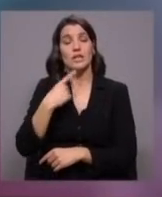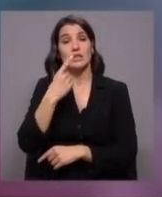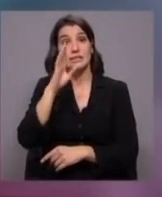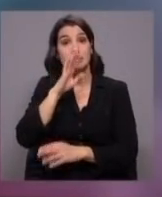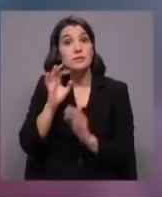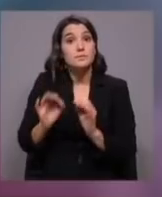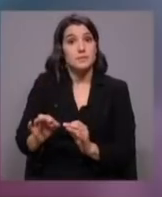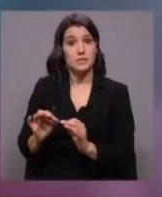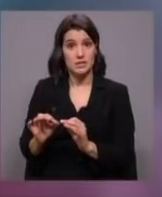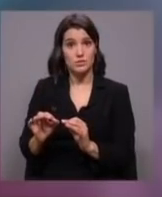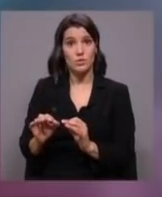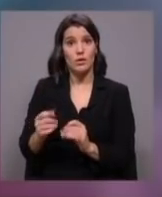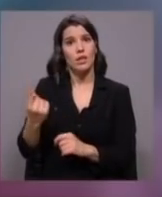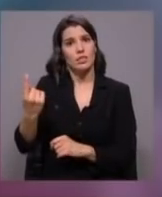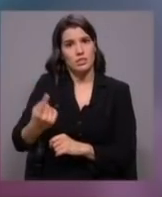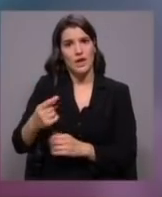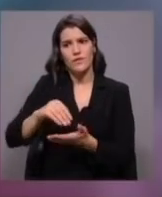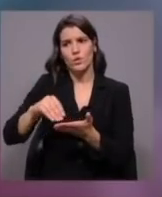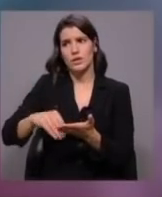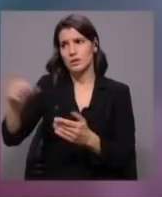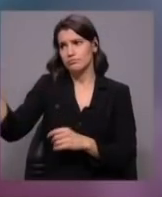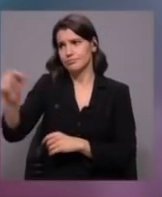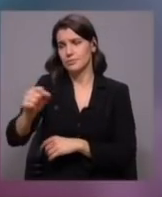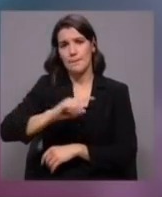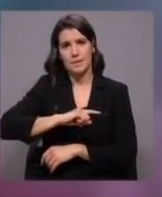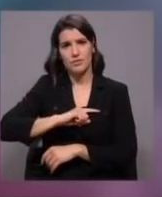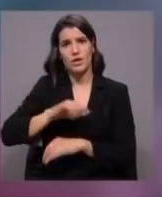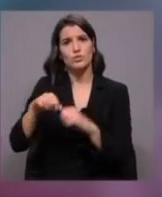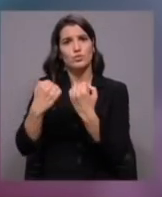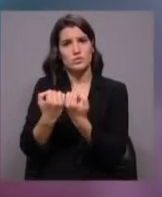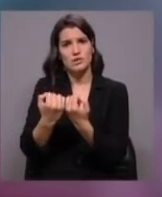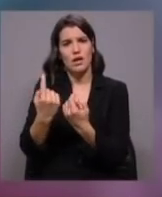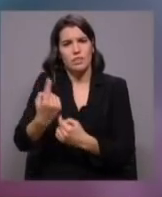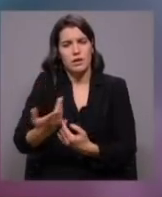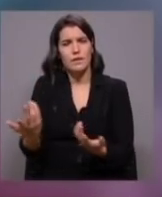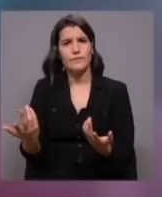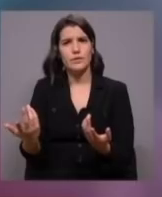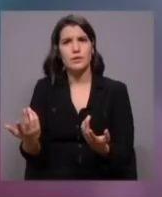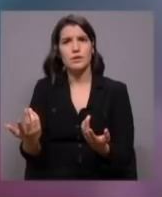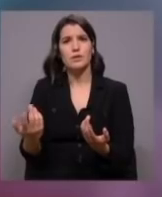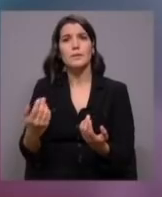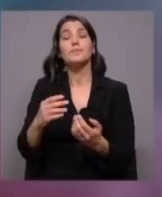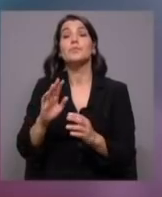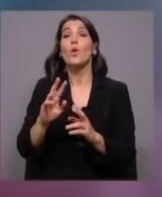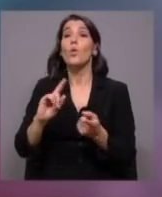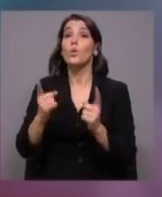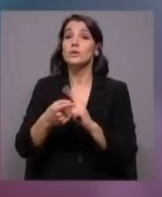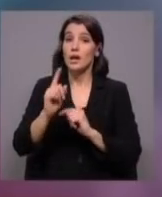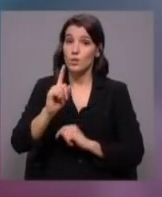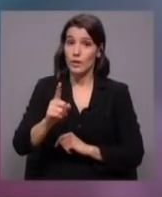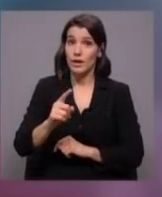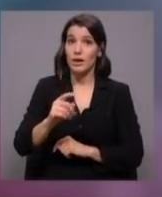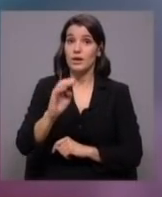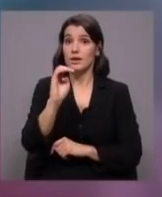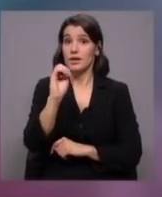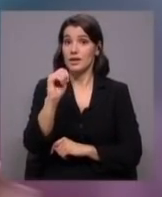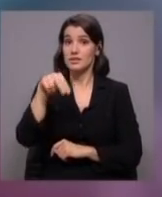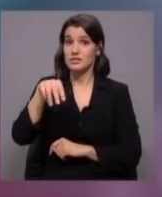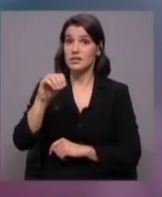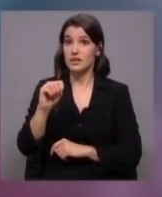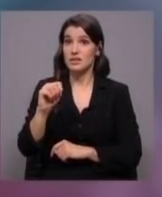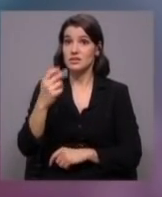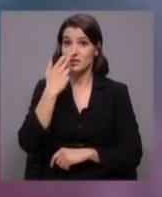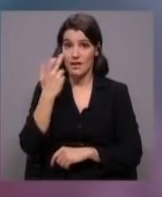preciso se deve contratualizar com o setor privado e o setor social. Outra coisa é saber se quando o SNS está frágil nós